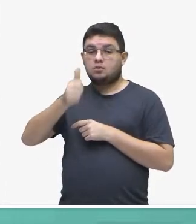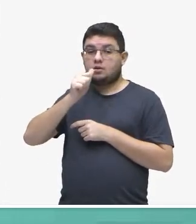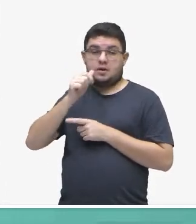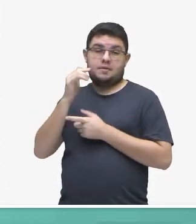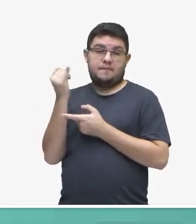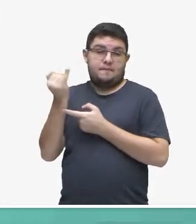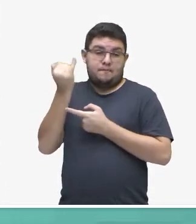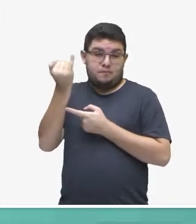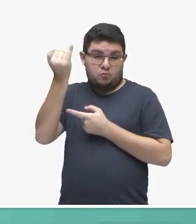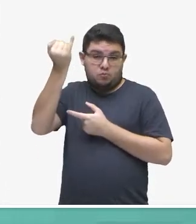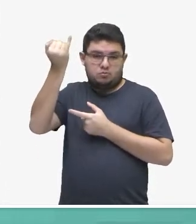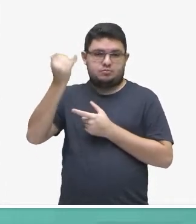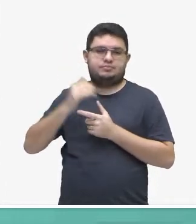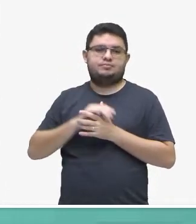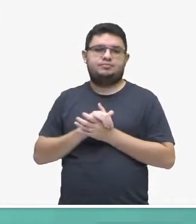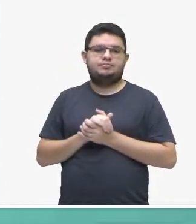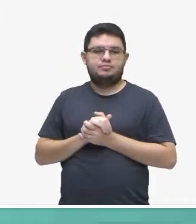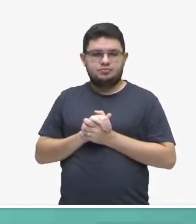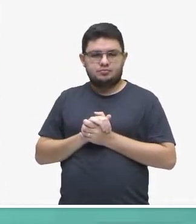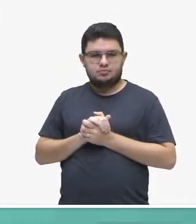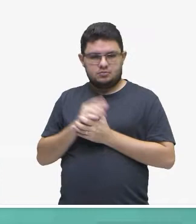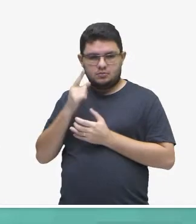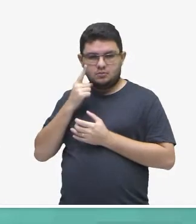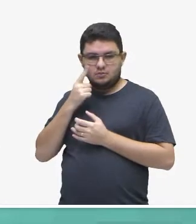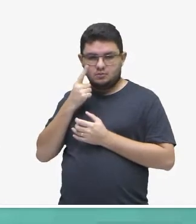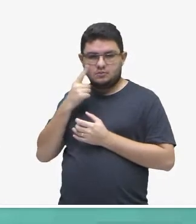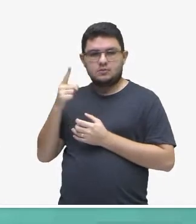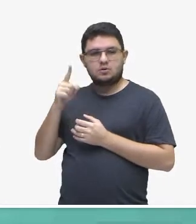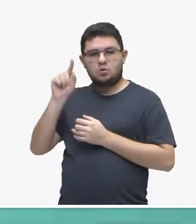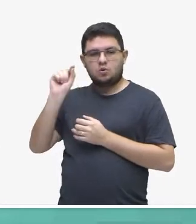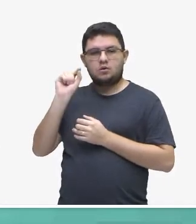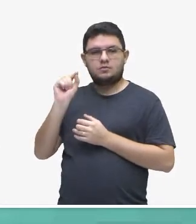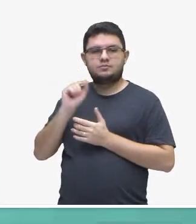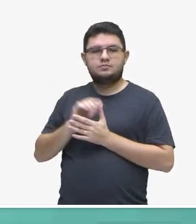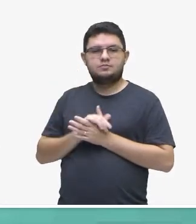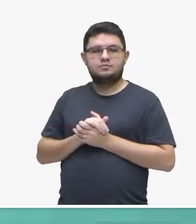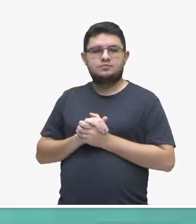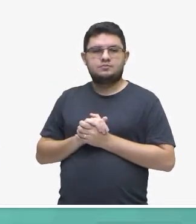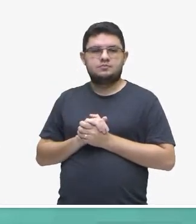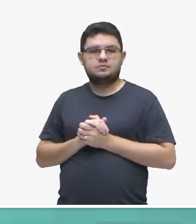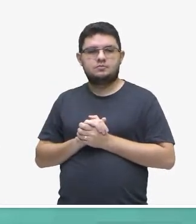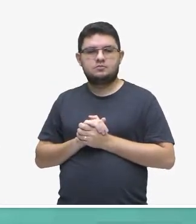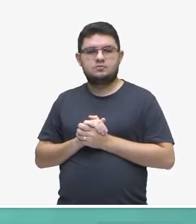fazendo, ok? Então essa é a resposta, né, que você vai